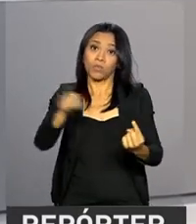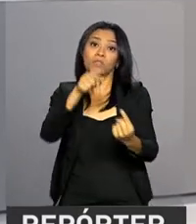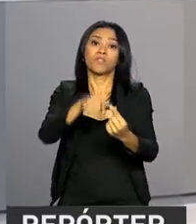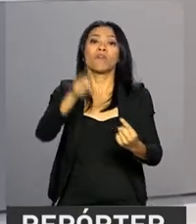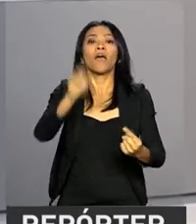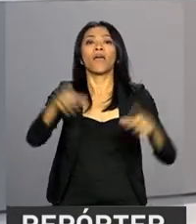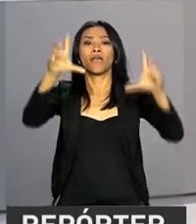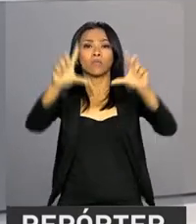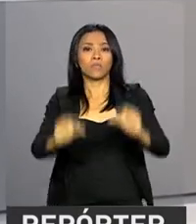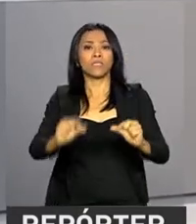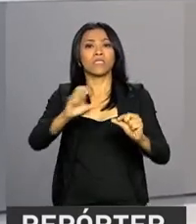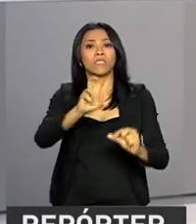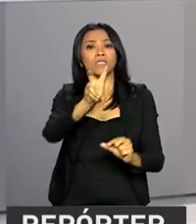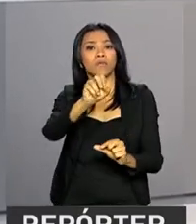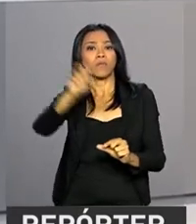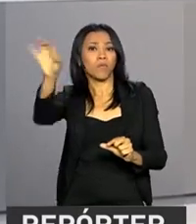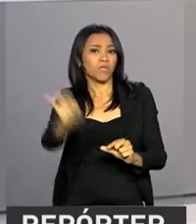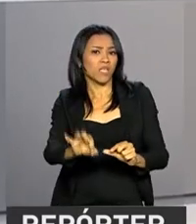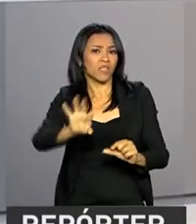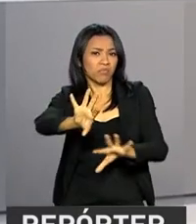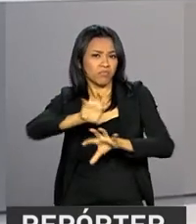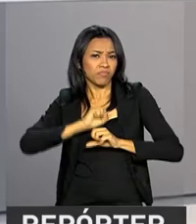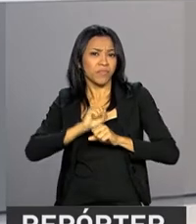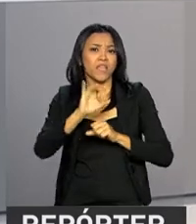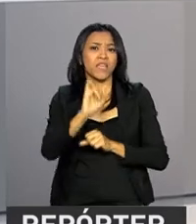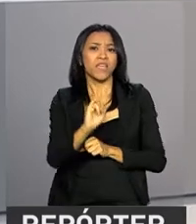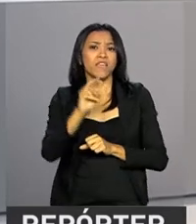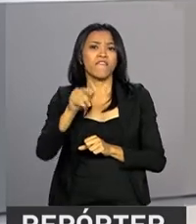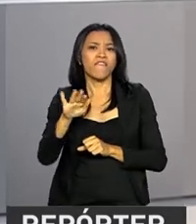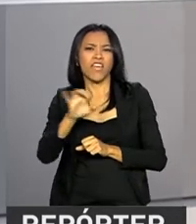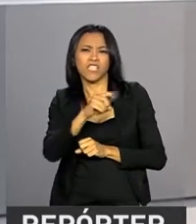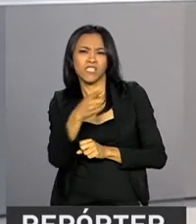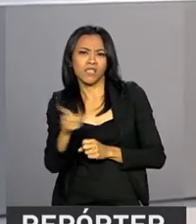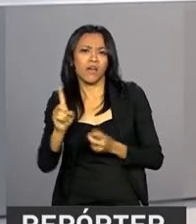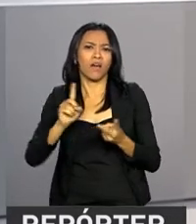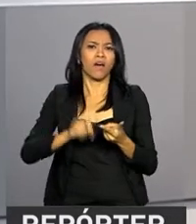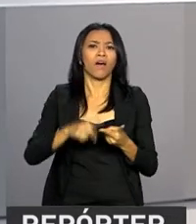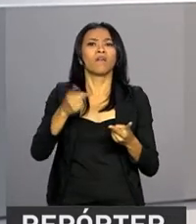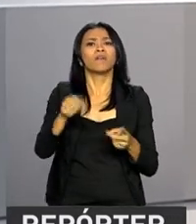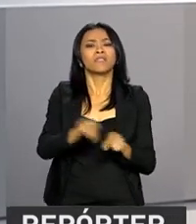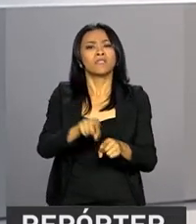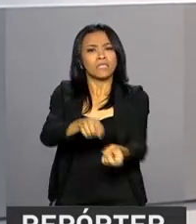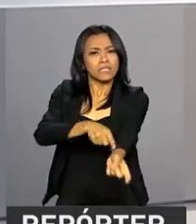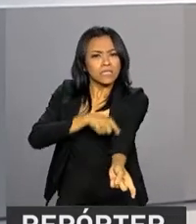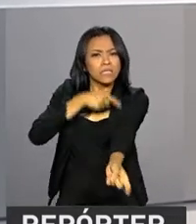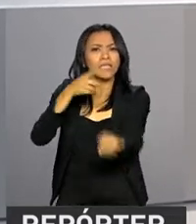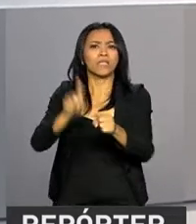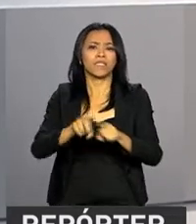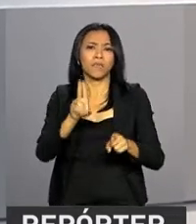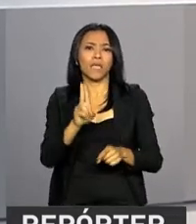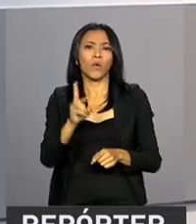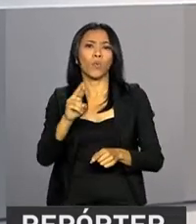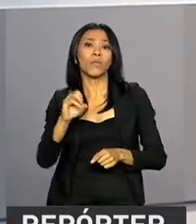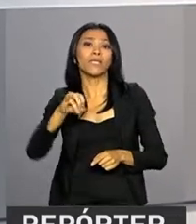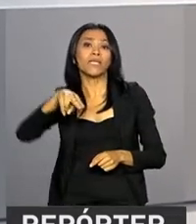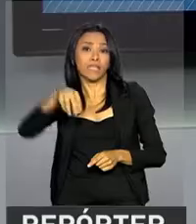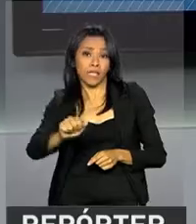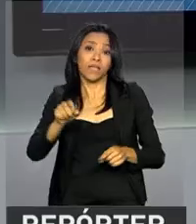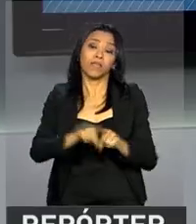em 50% as infecções na corrente sanguínea e sistema urinário, além de diminuir a incidência de